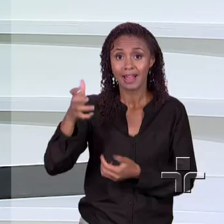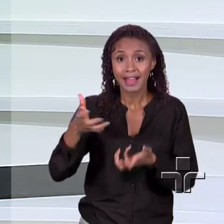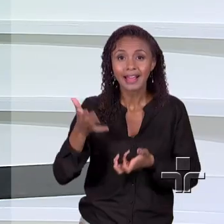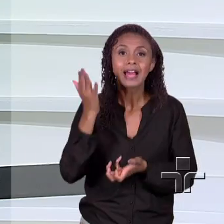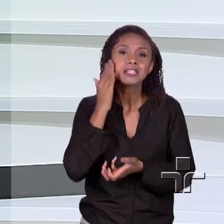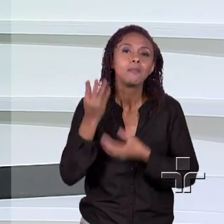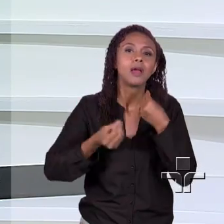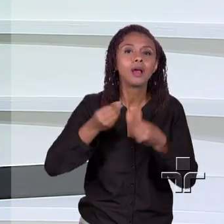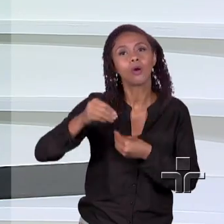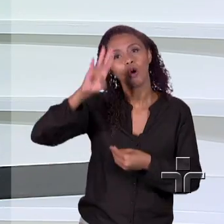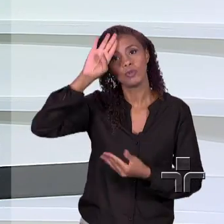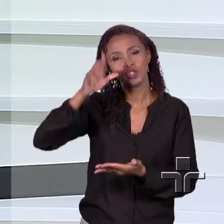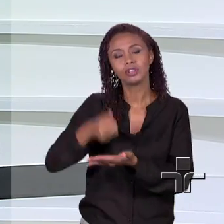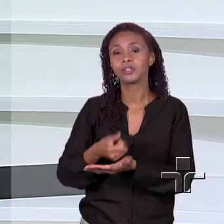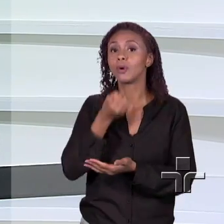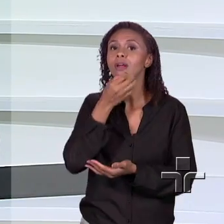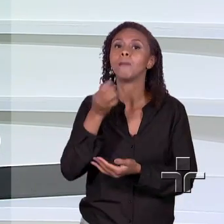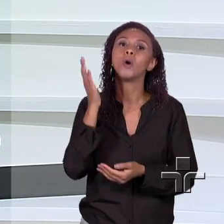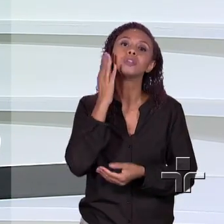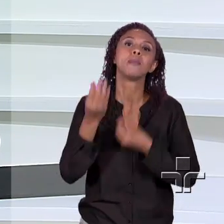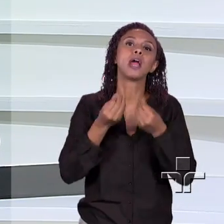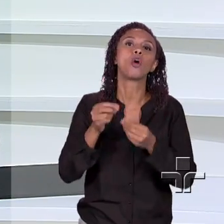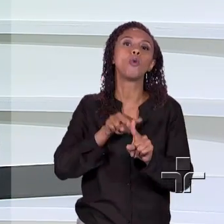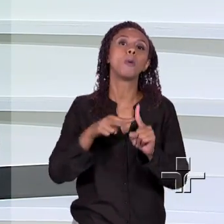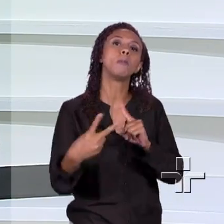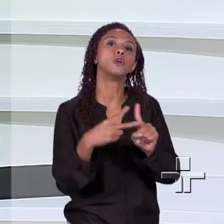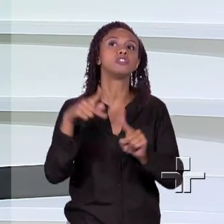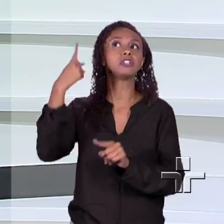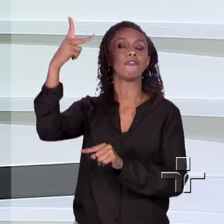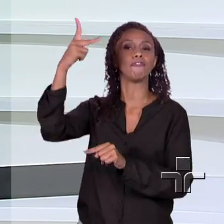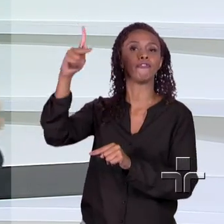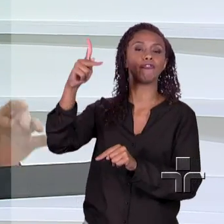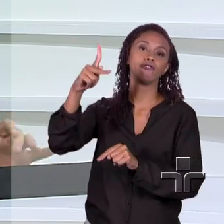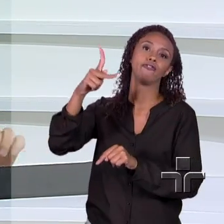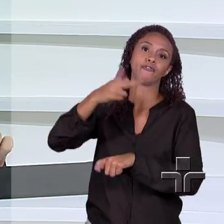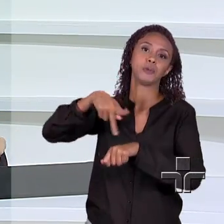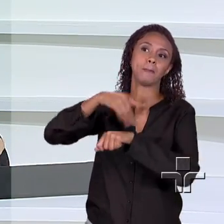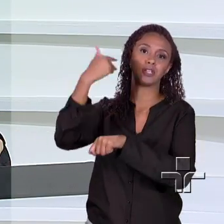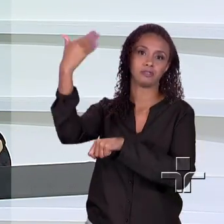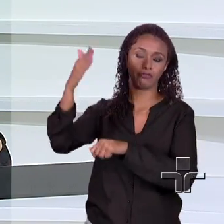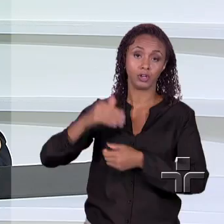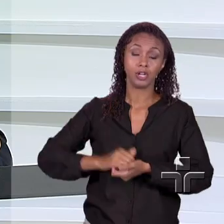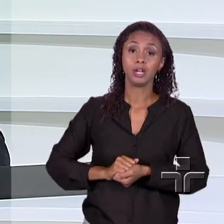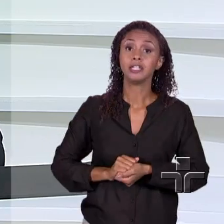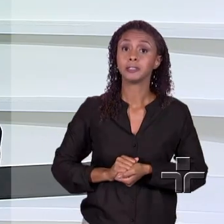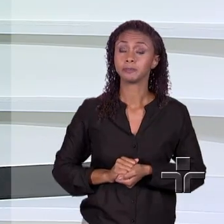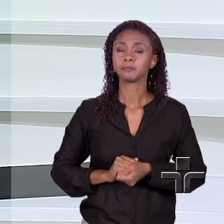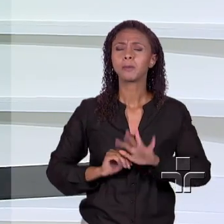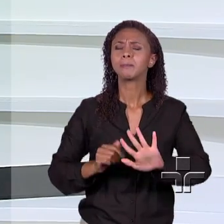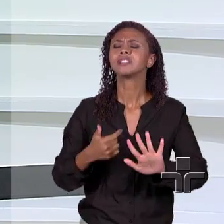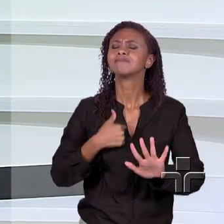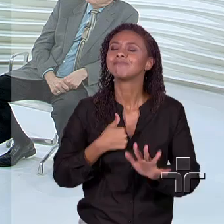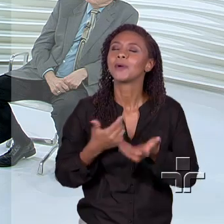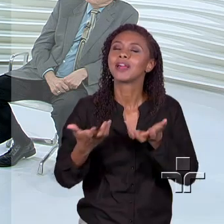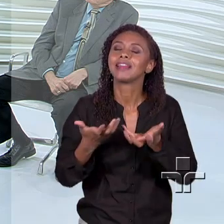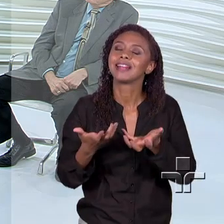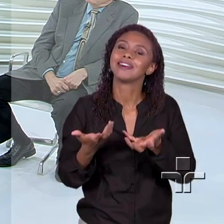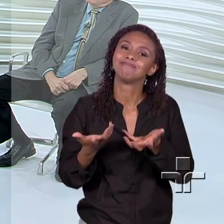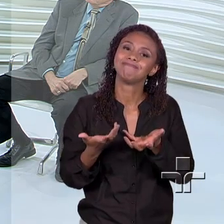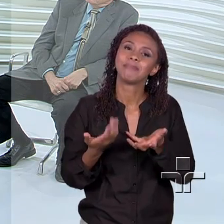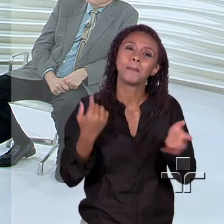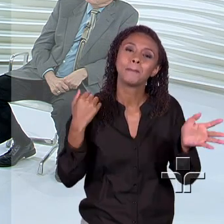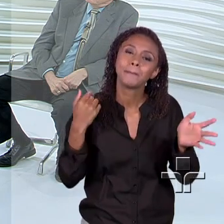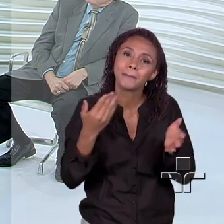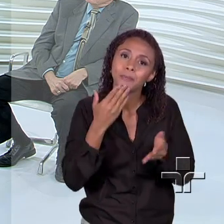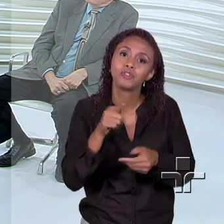essa repercussão internacional, né? E eu tenho uma série de perguntas, mas eu queria começar que você aprofundasse um